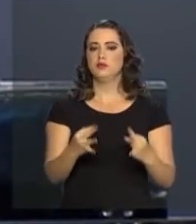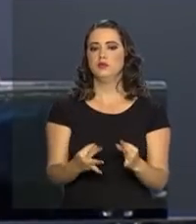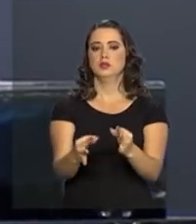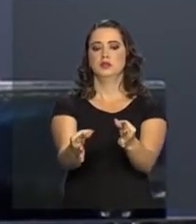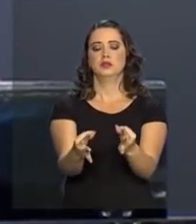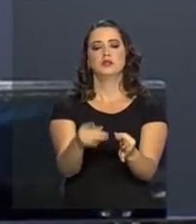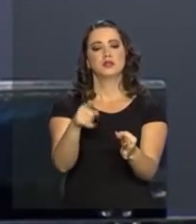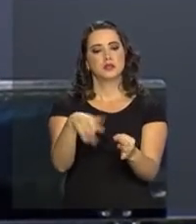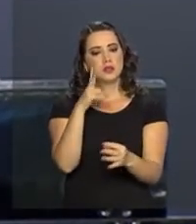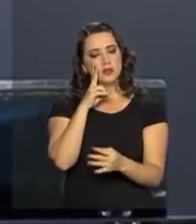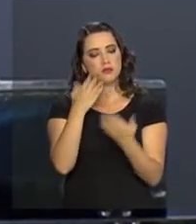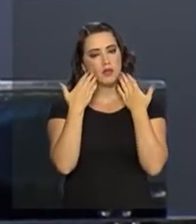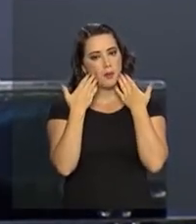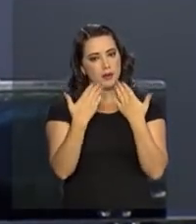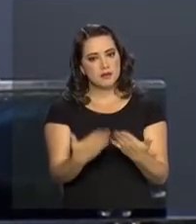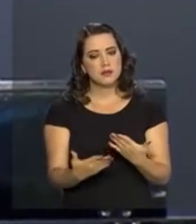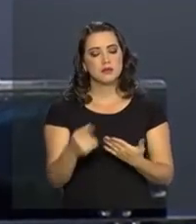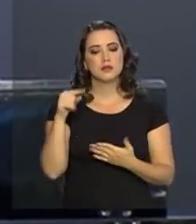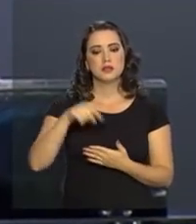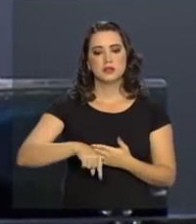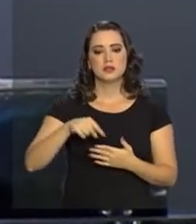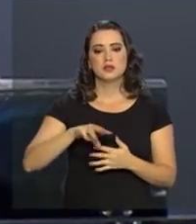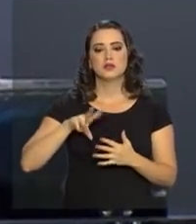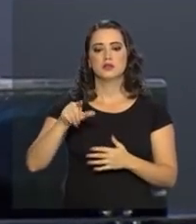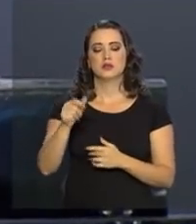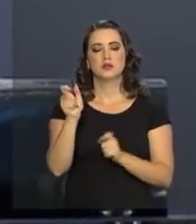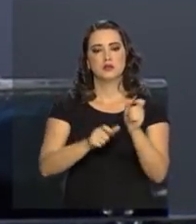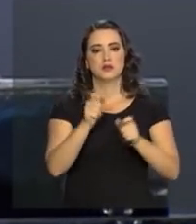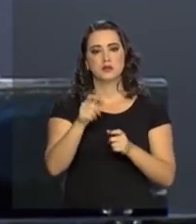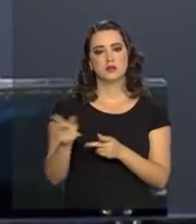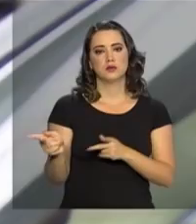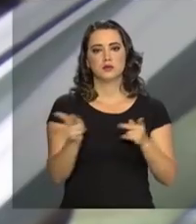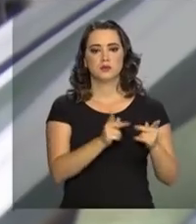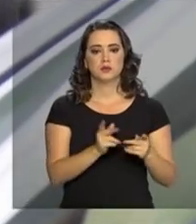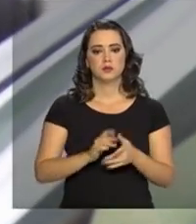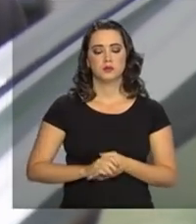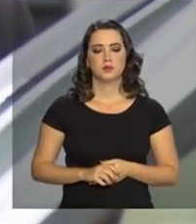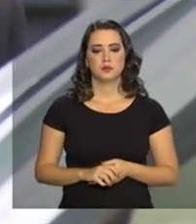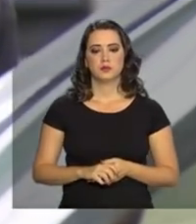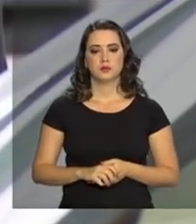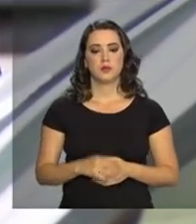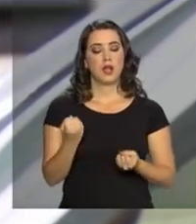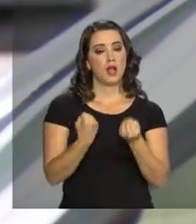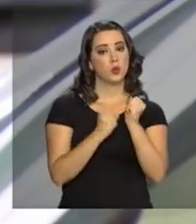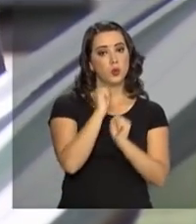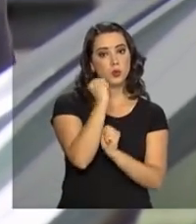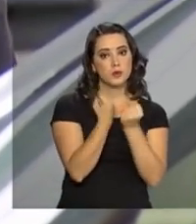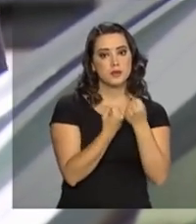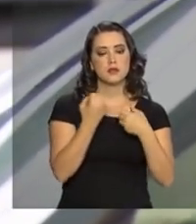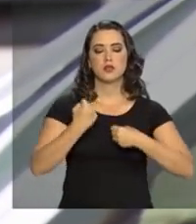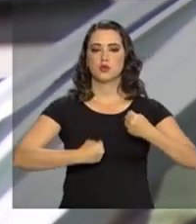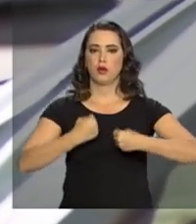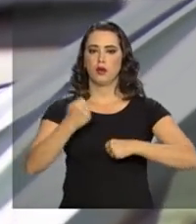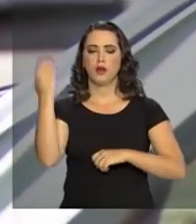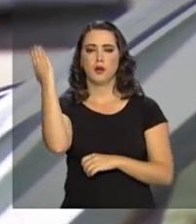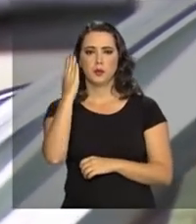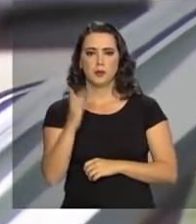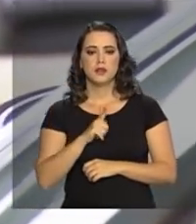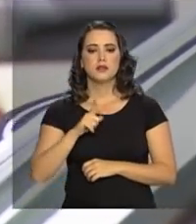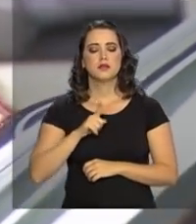tecnológicos serão apresentados a todos os visitantes. A indústria automobilística no Brasil conta